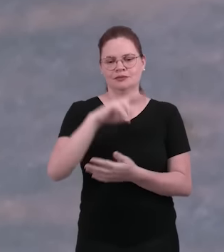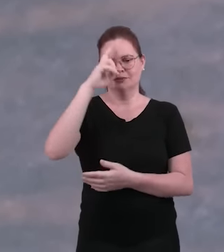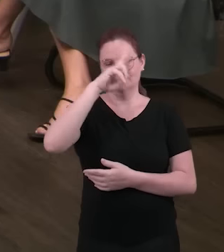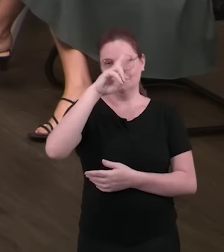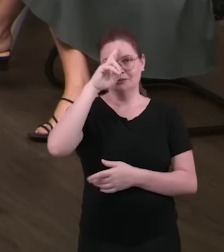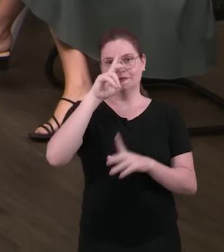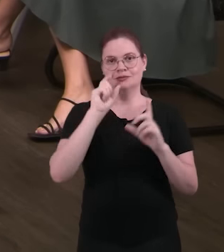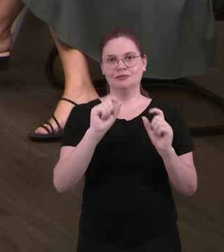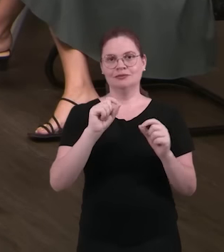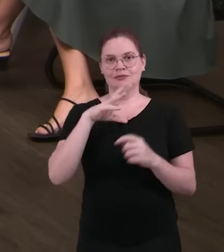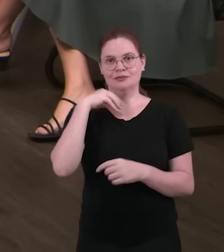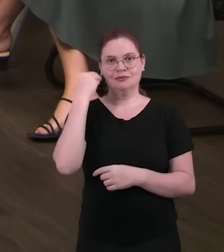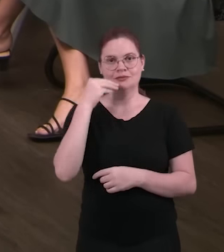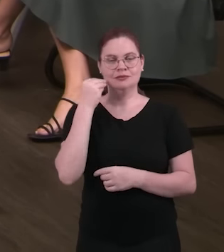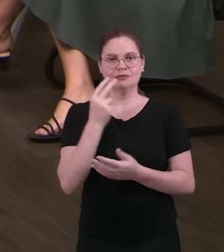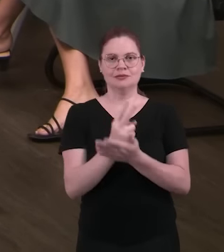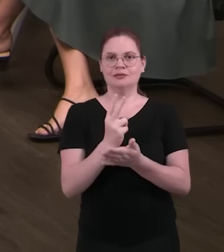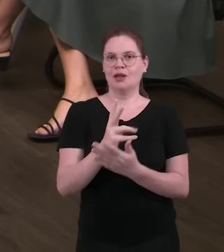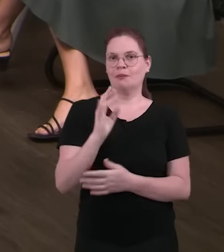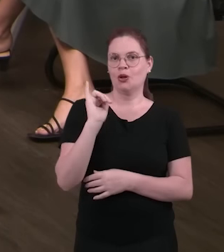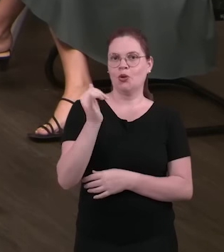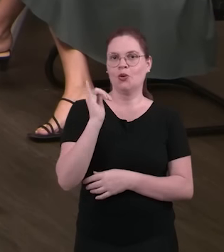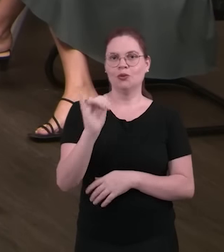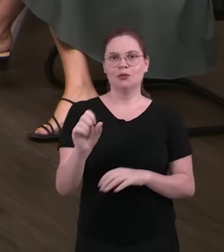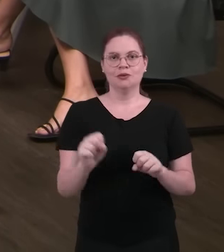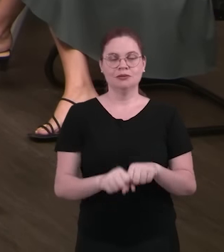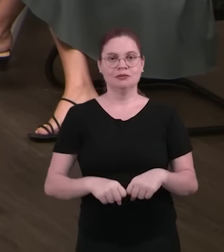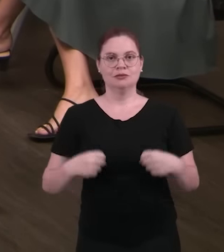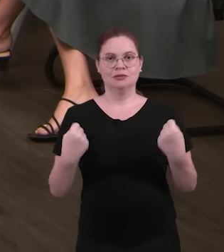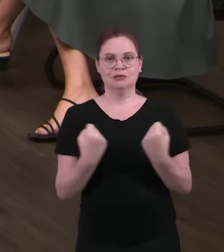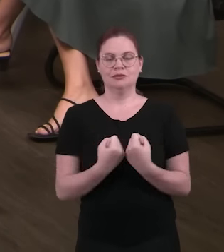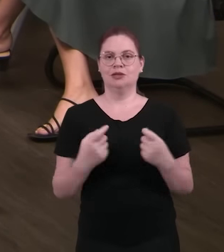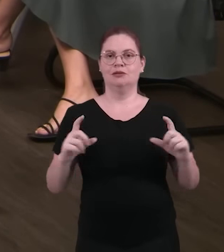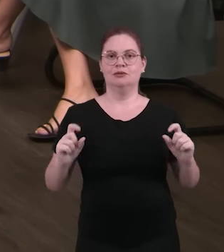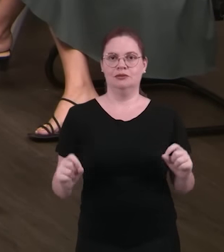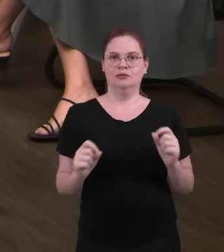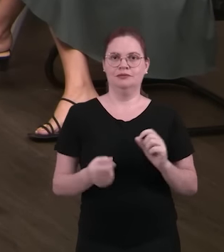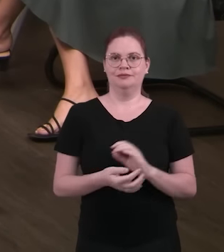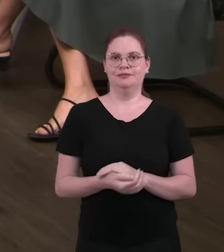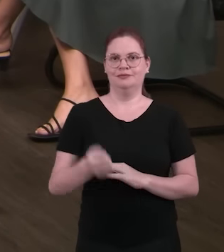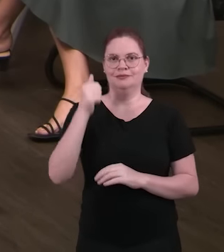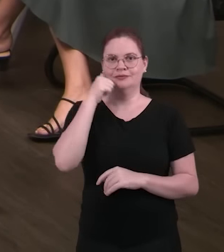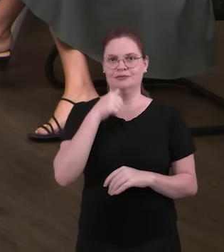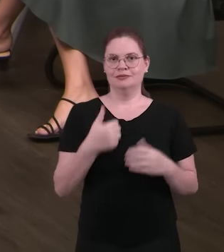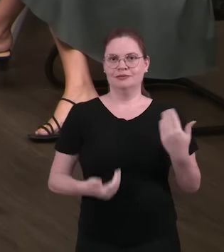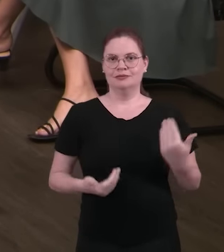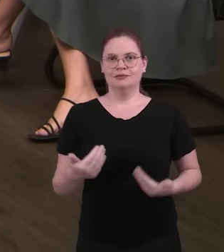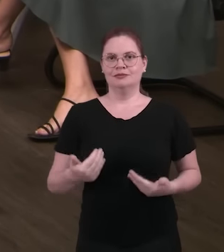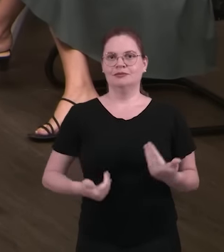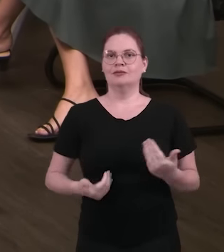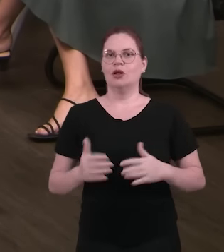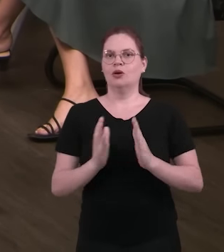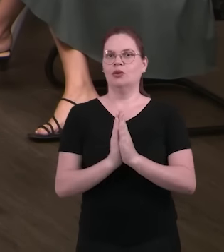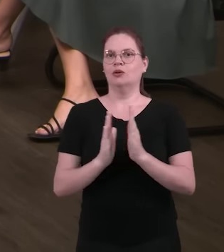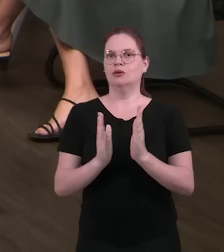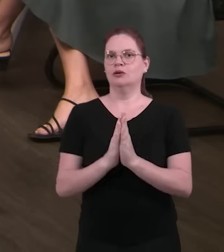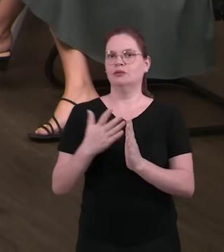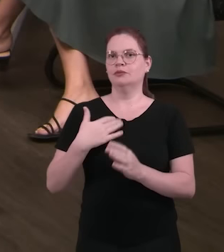aquela experiência que era contada em seminários, né, onde a irmã orou ao Senhor para o Senhor dar um